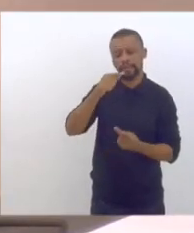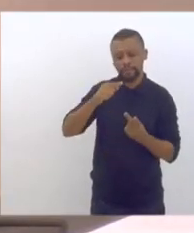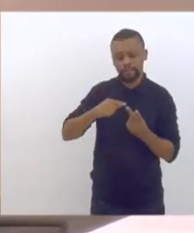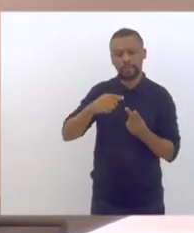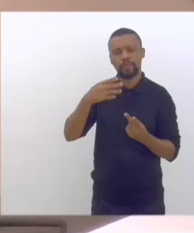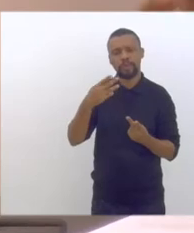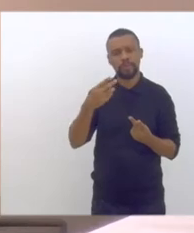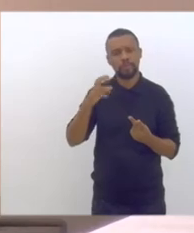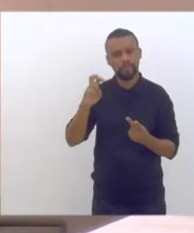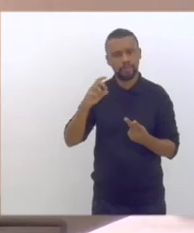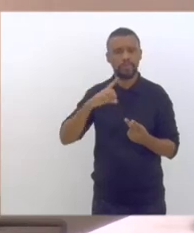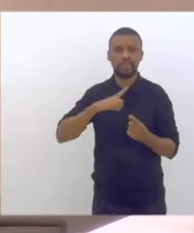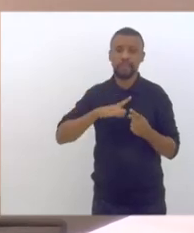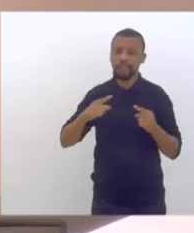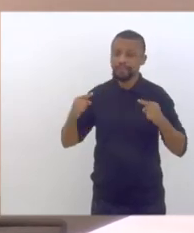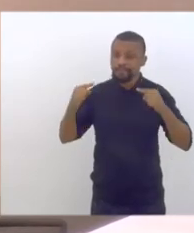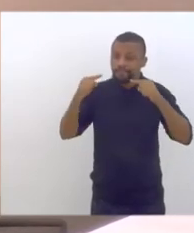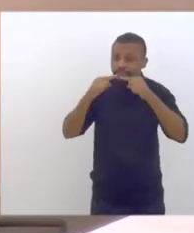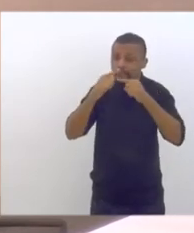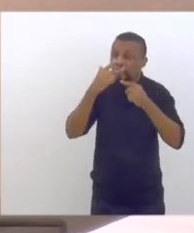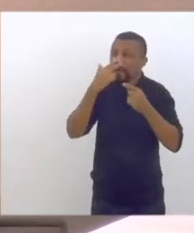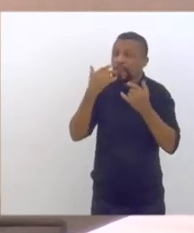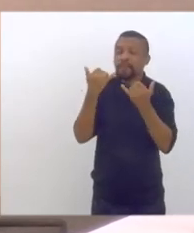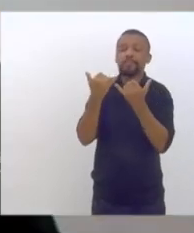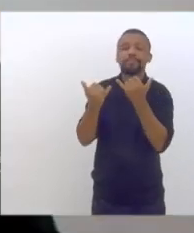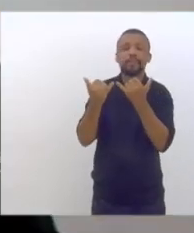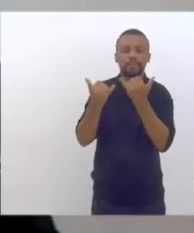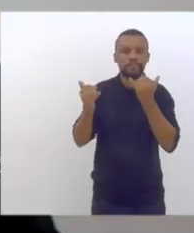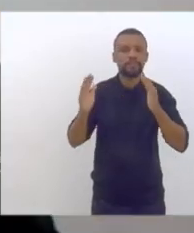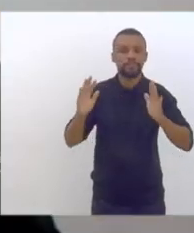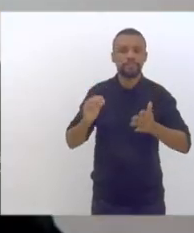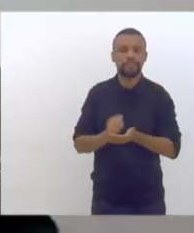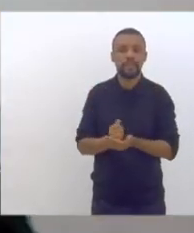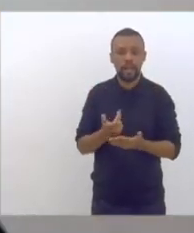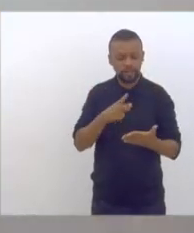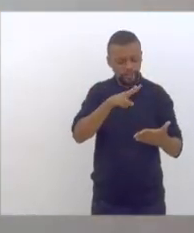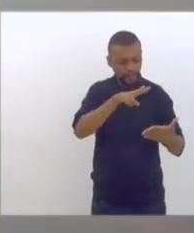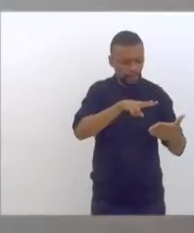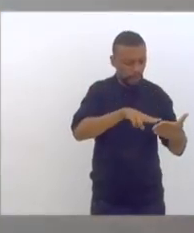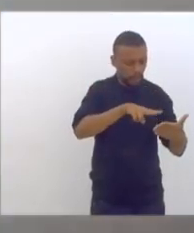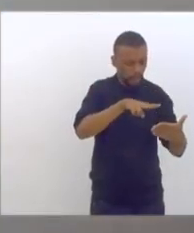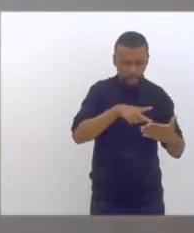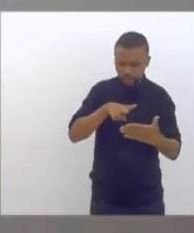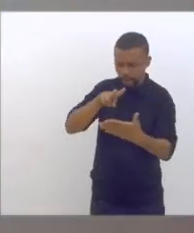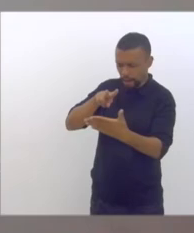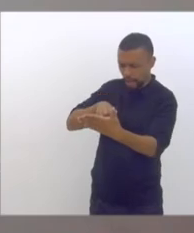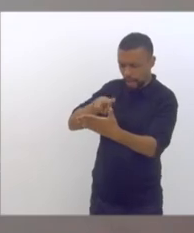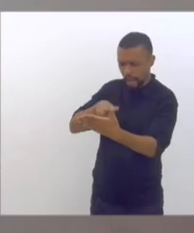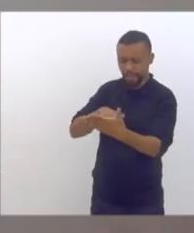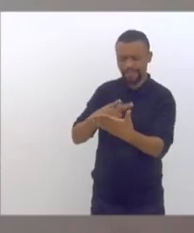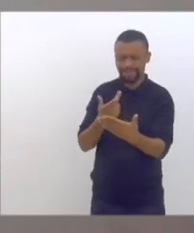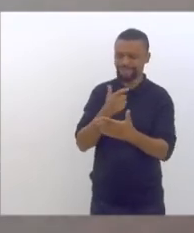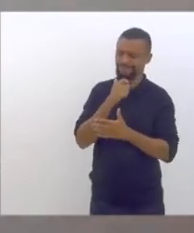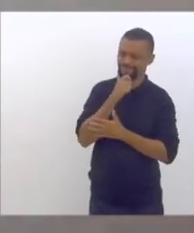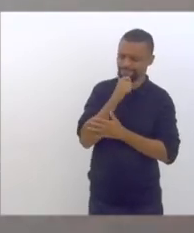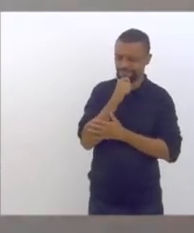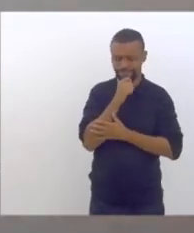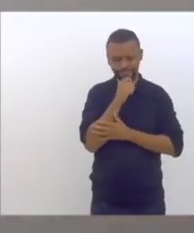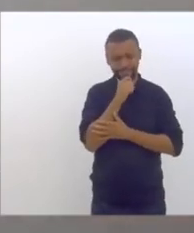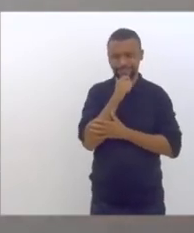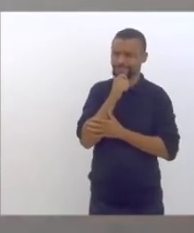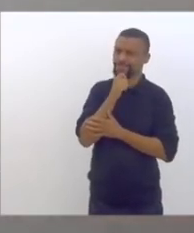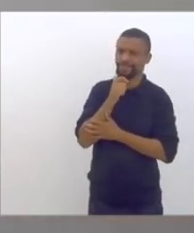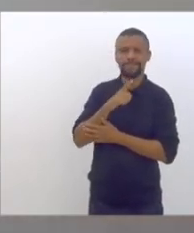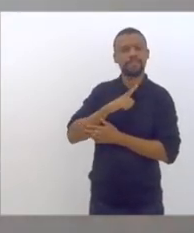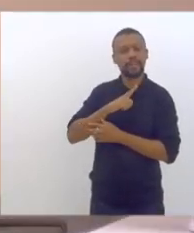45 tem similaridade em e eu tava eu tava lendo aqui agora viu